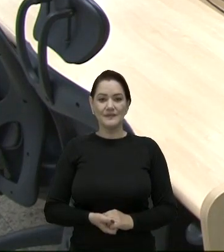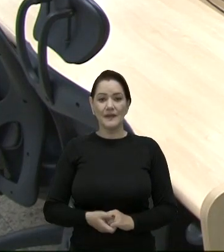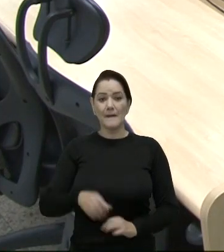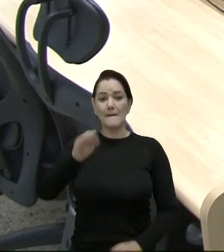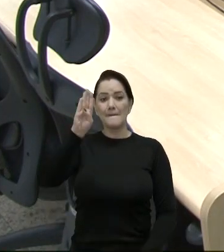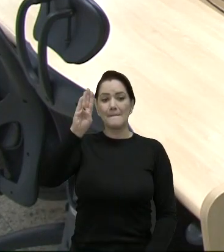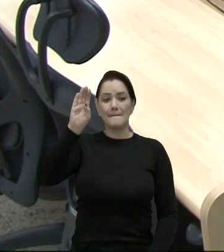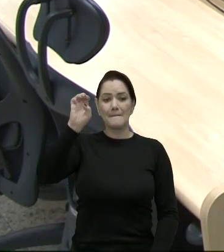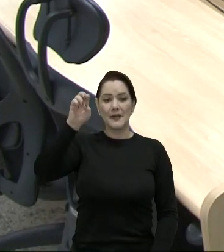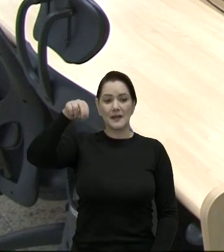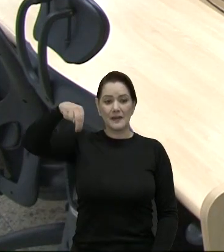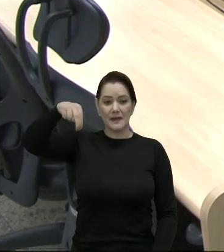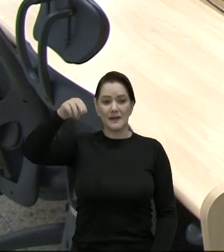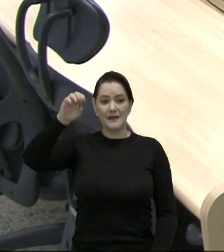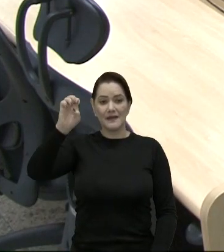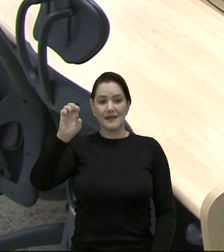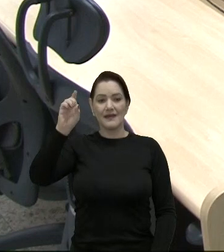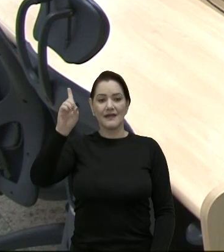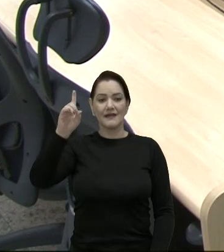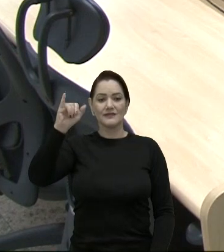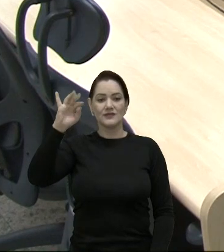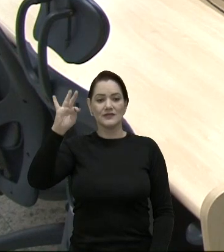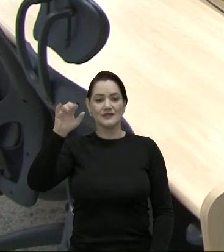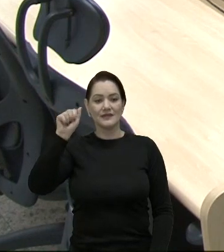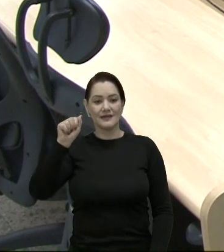Benedita Ivete Caetano.